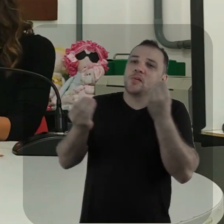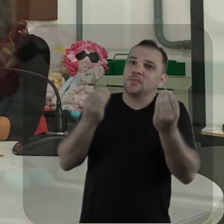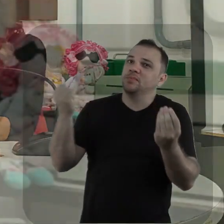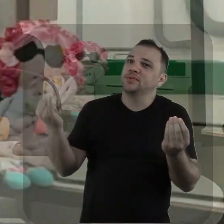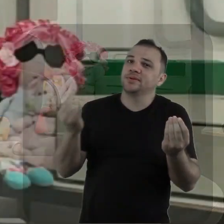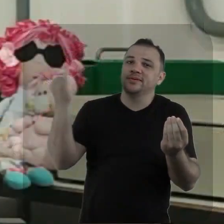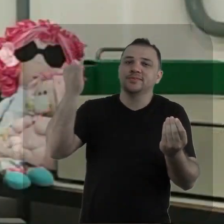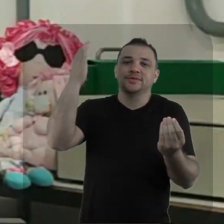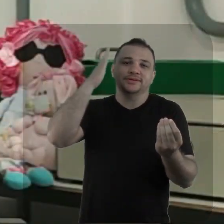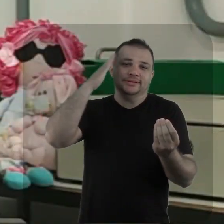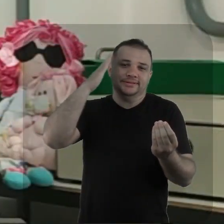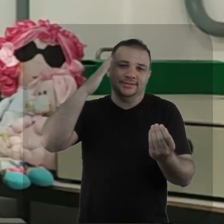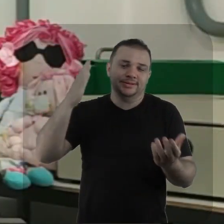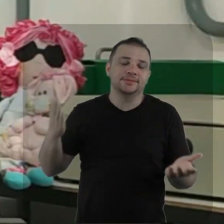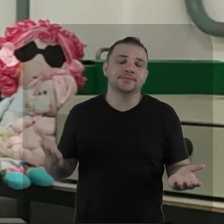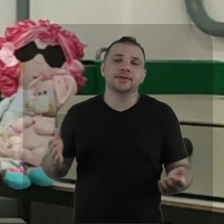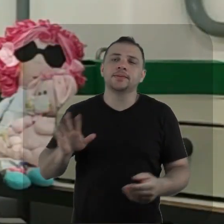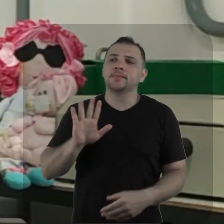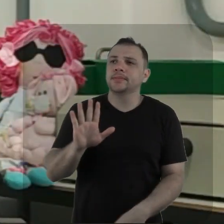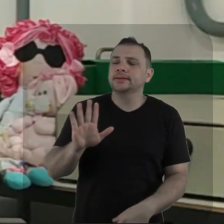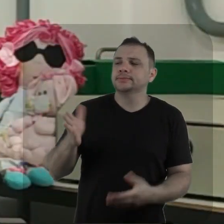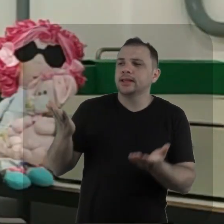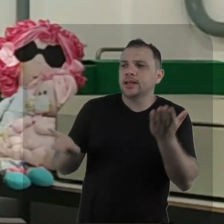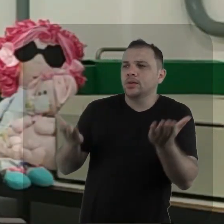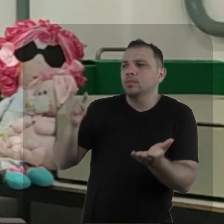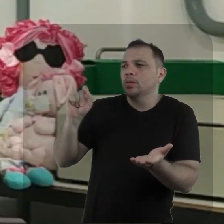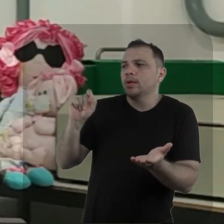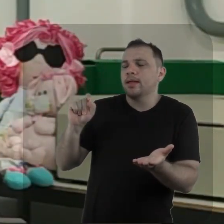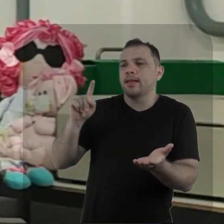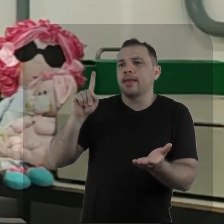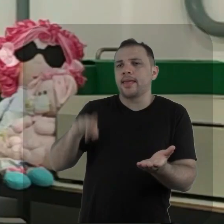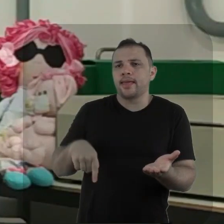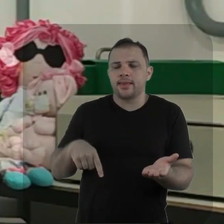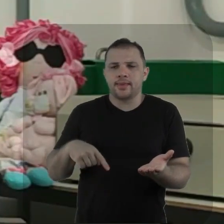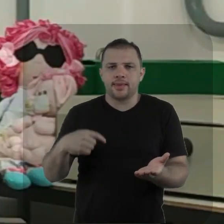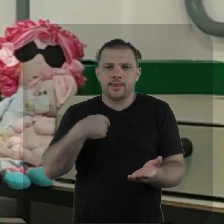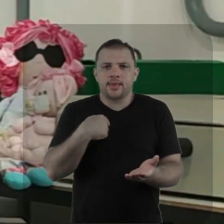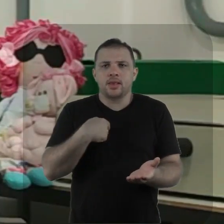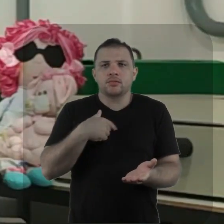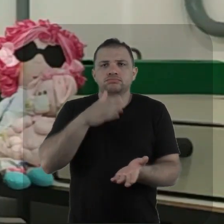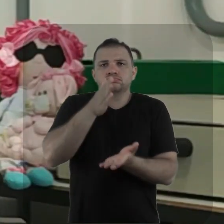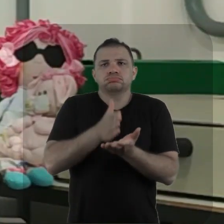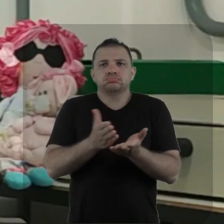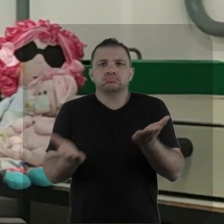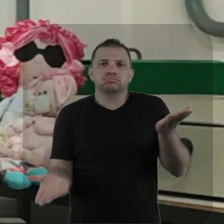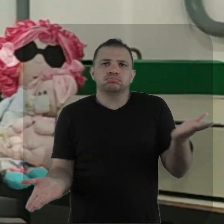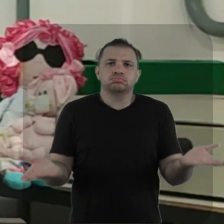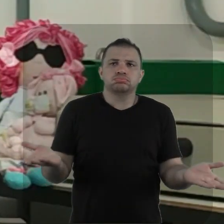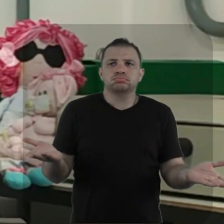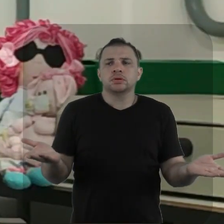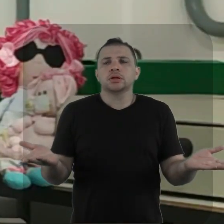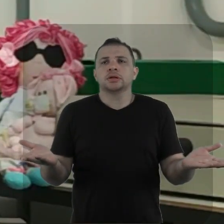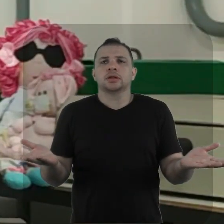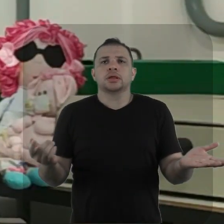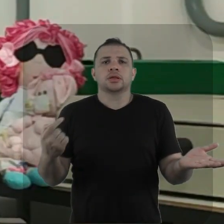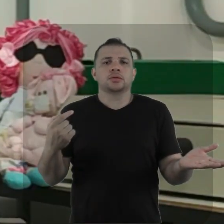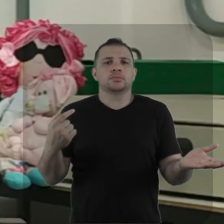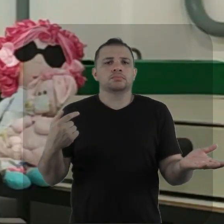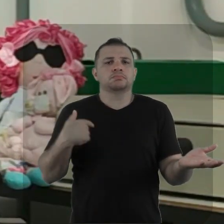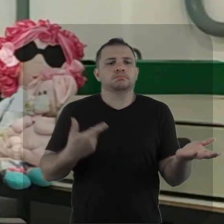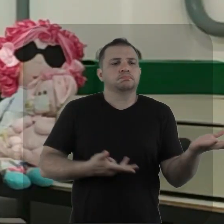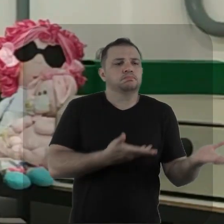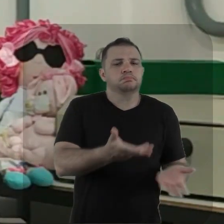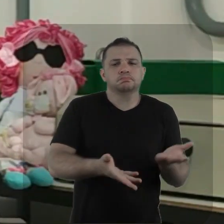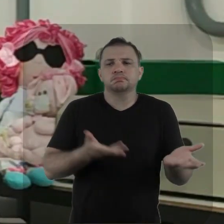Não, mas assim, equilíbrio não tem a ver necessariamente com você estar no centro, no meio das coisas, mas tem a ver com manejo, né? Eu